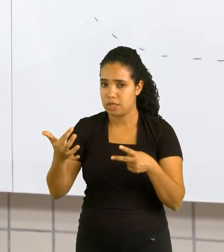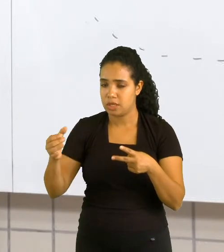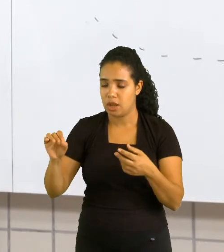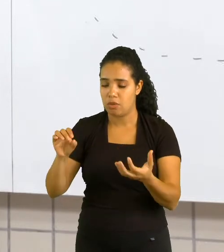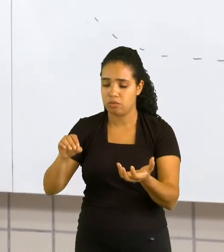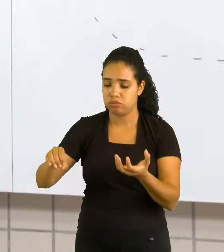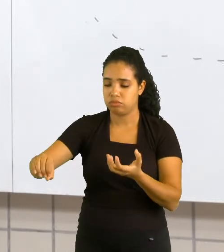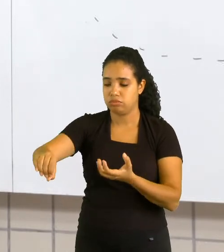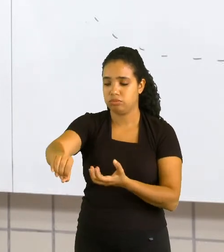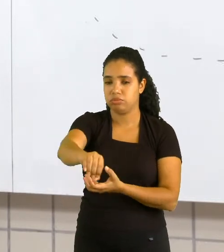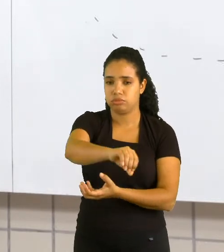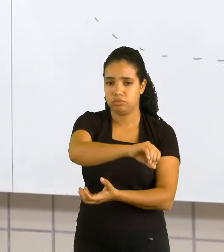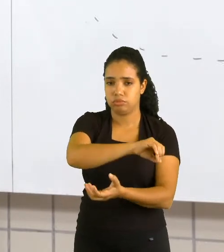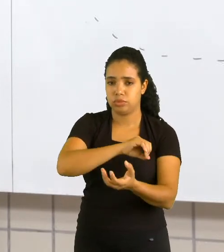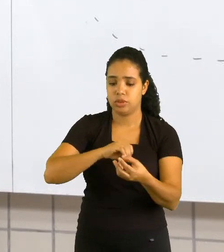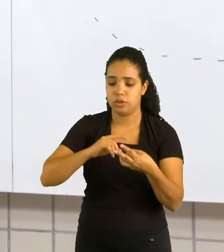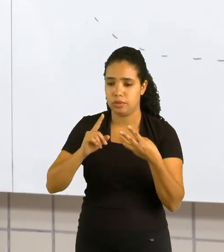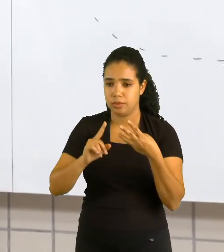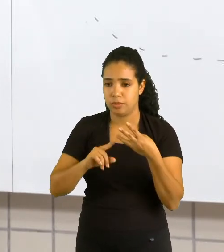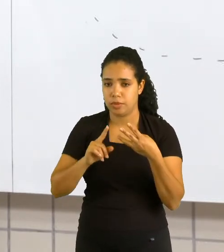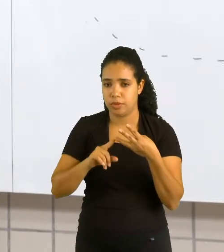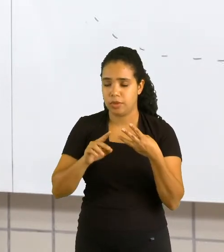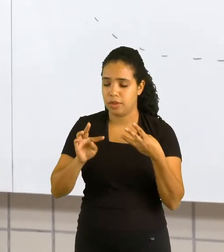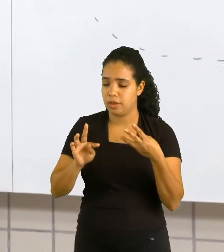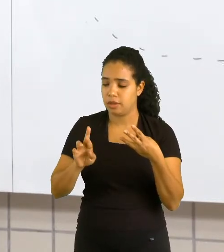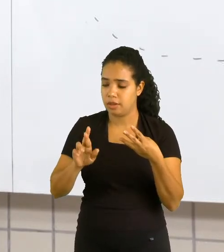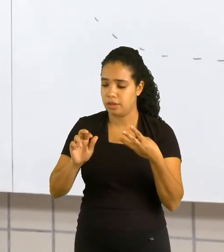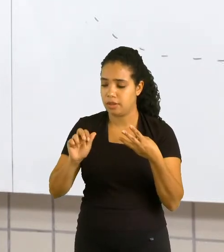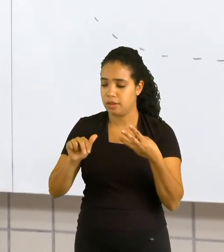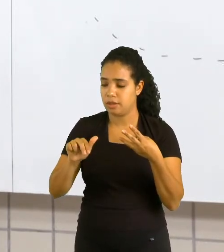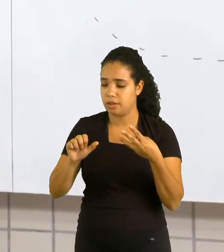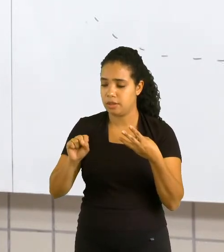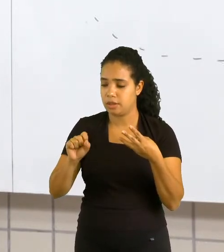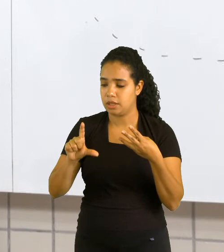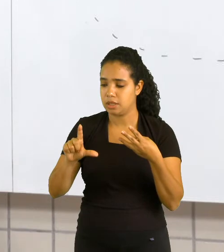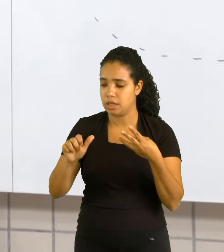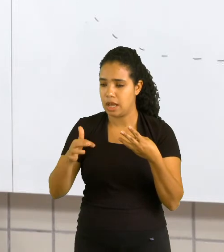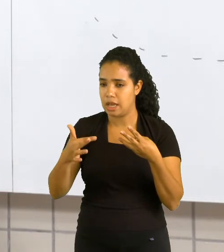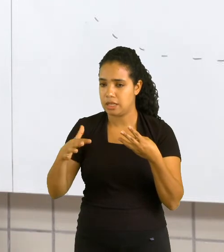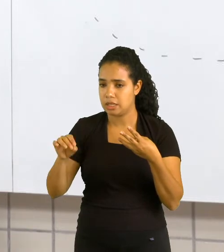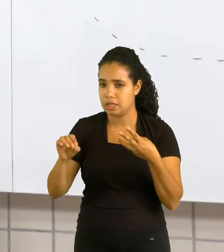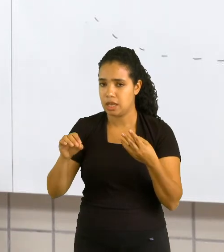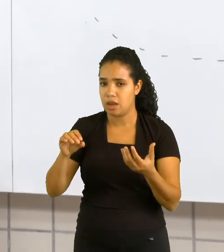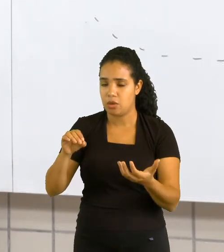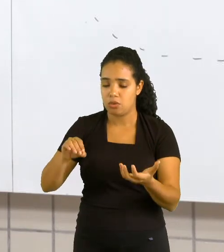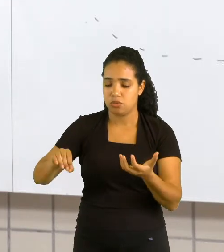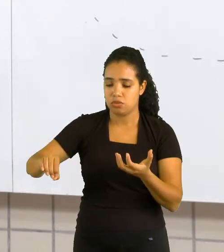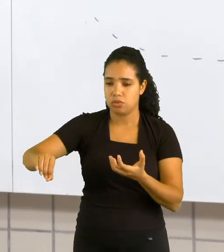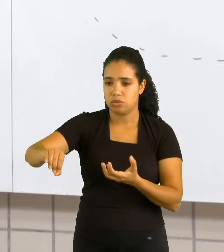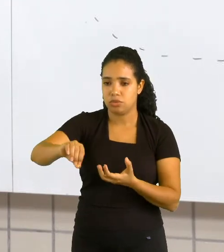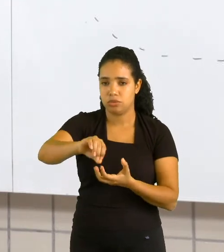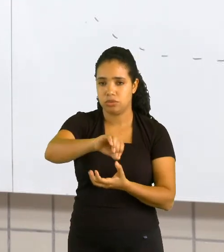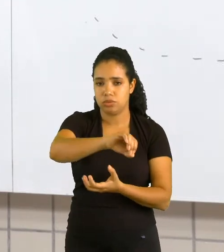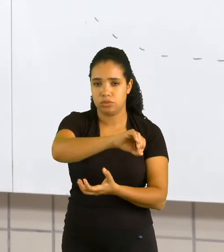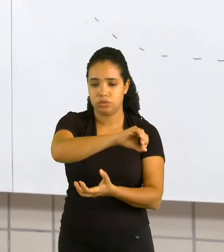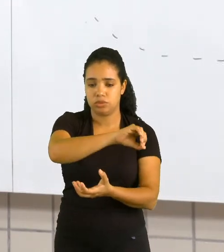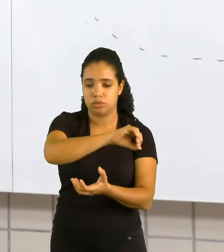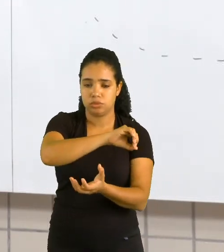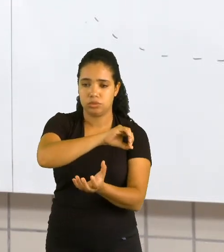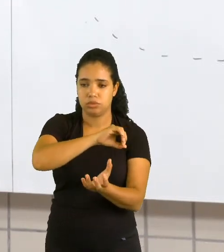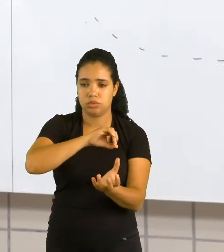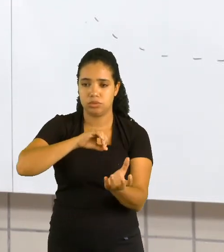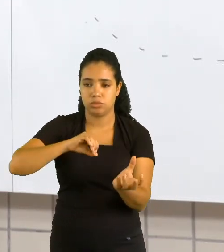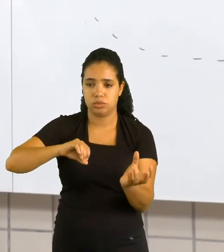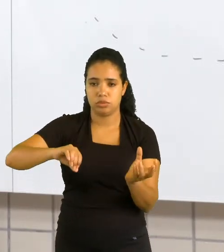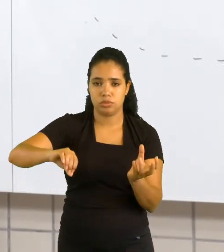E o terceiro movimento é o de translação, que é o movimento que a Lua faz acompanhando a Terra em torno do